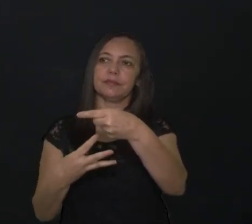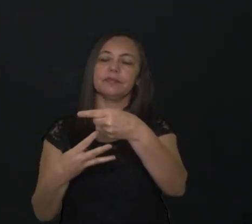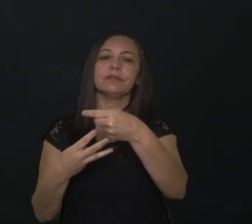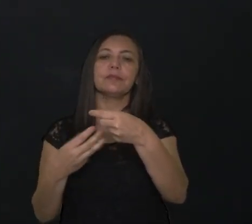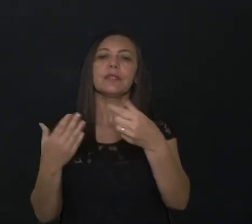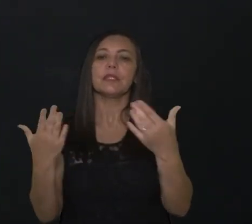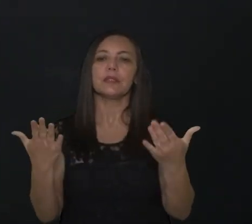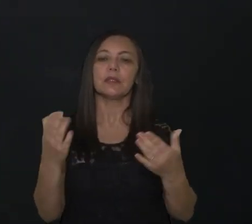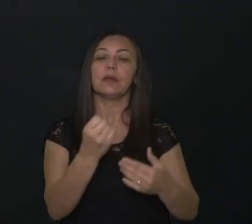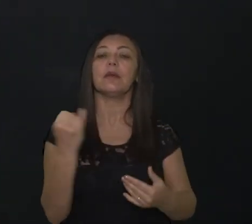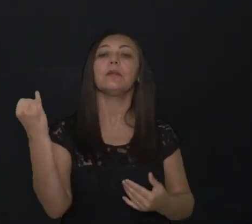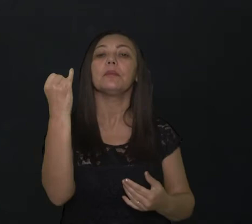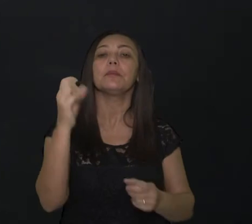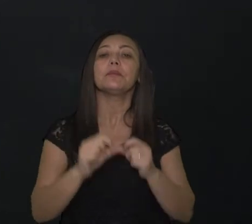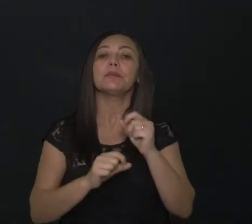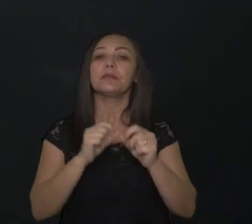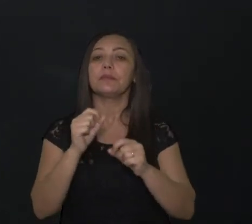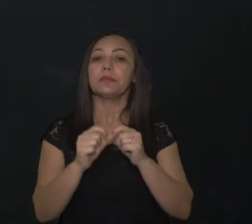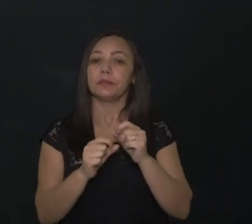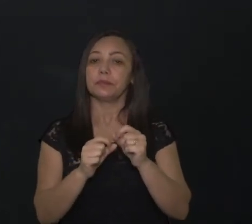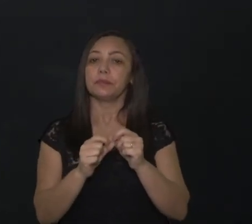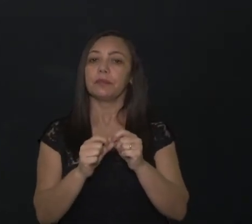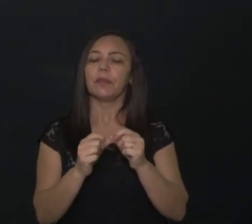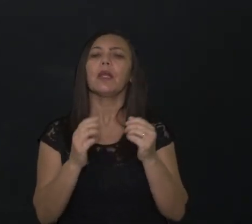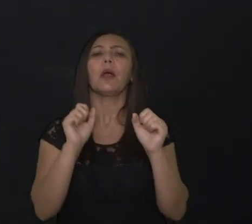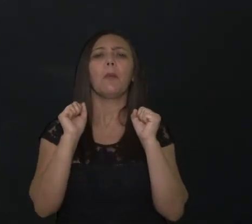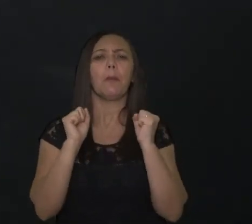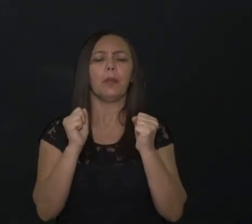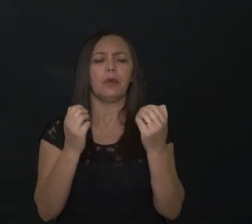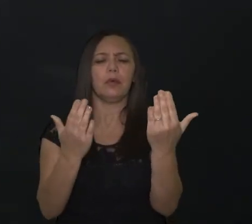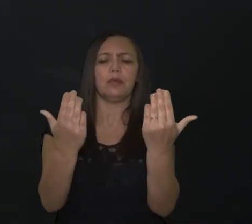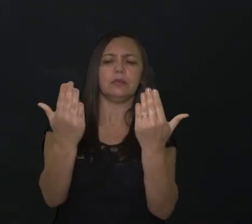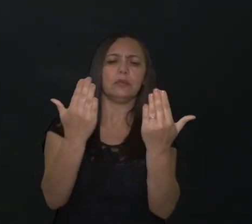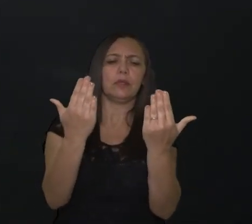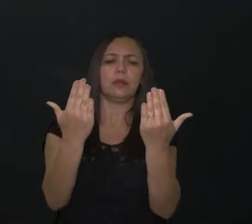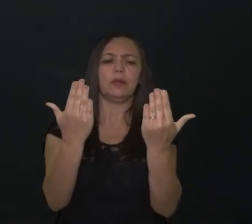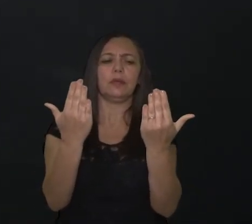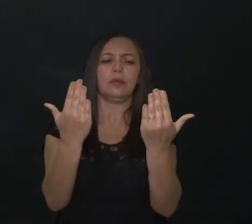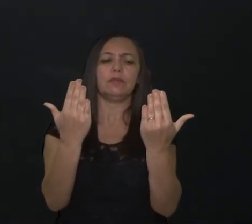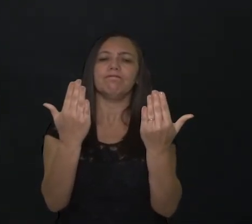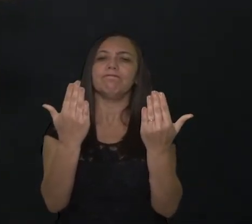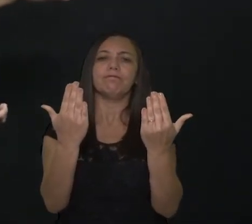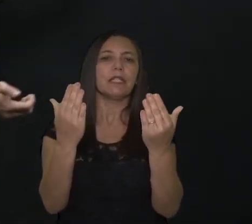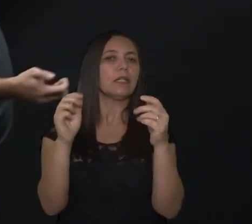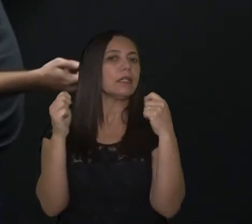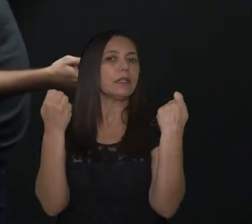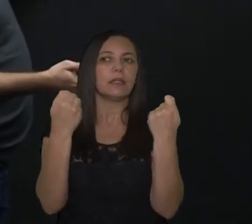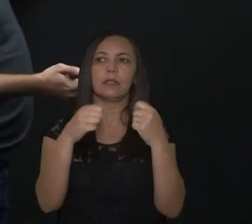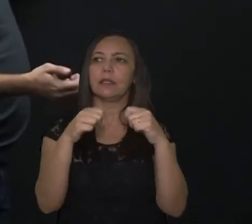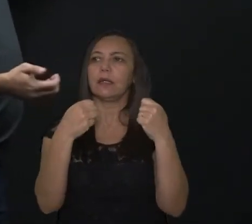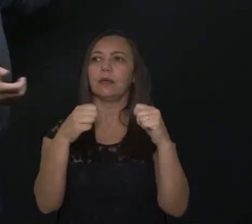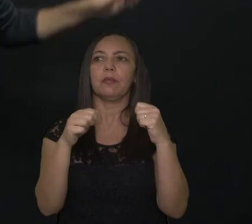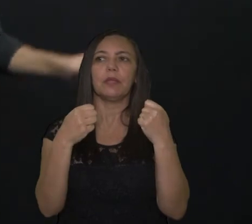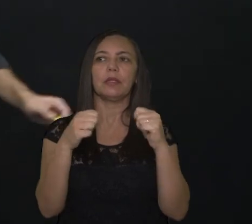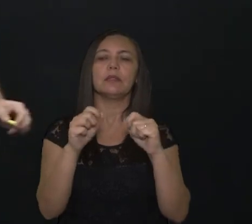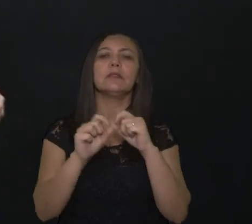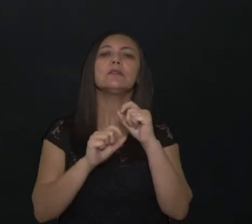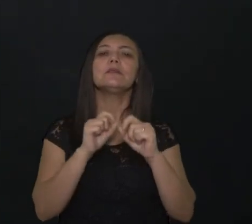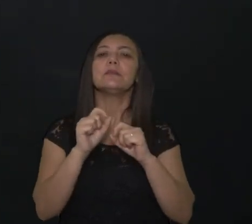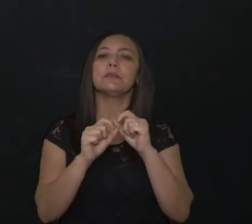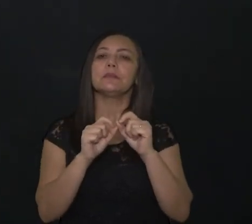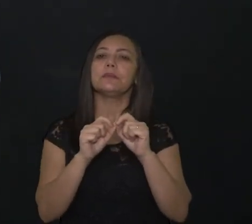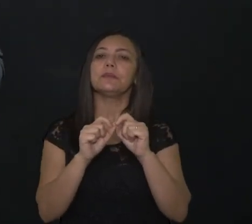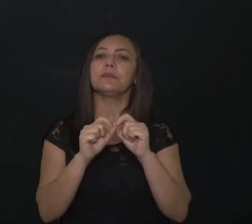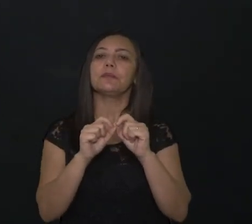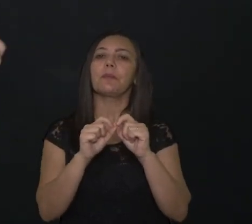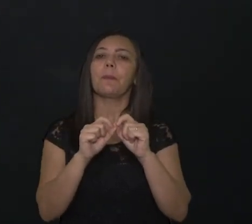meios. Uma outra parte importante que você pode comparar de repente, sem a necessidade do MMC,